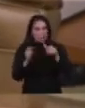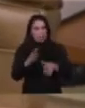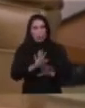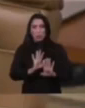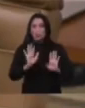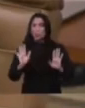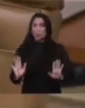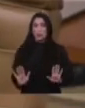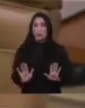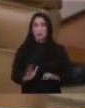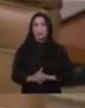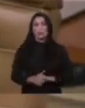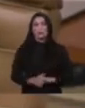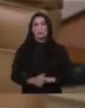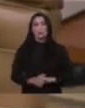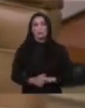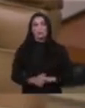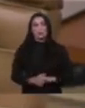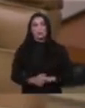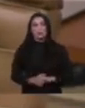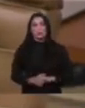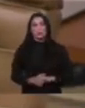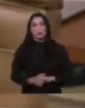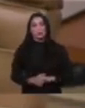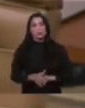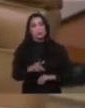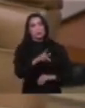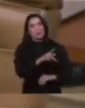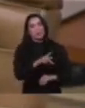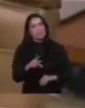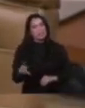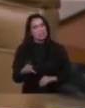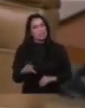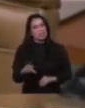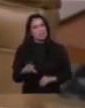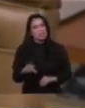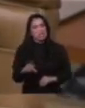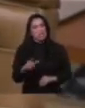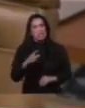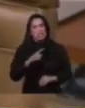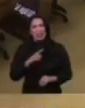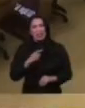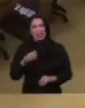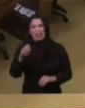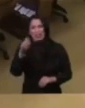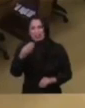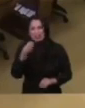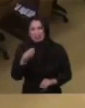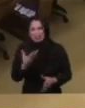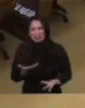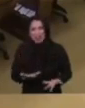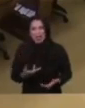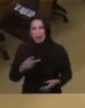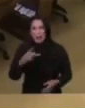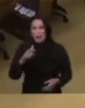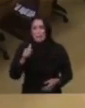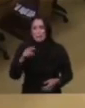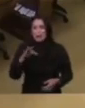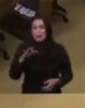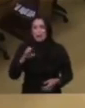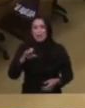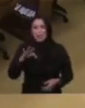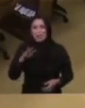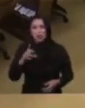Presidente, é patético e medíocre, eu repito, é patético e